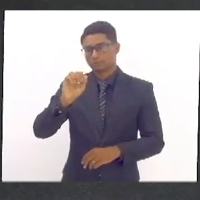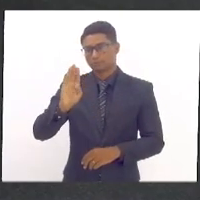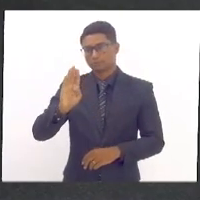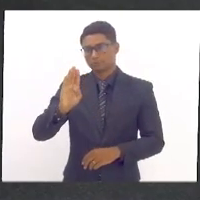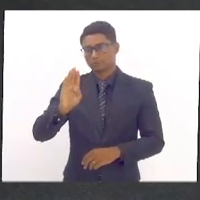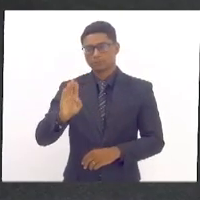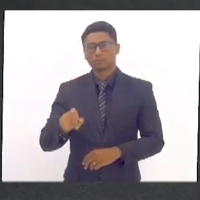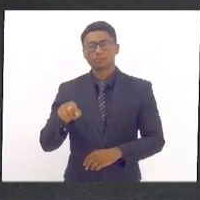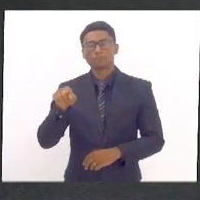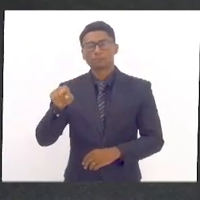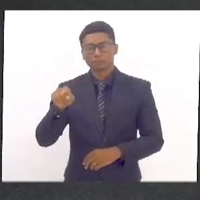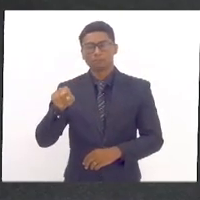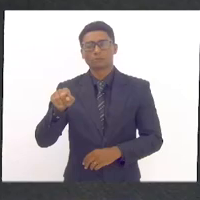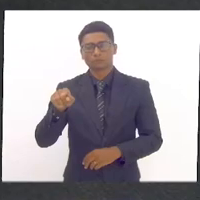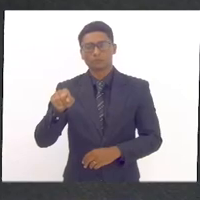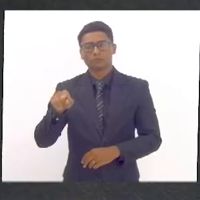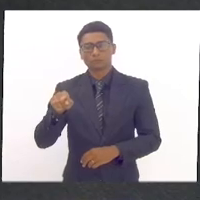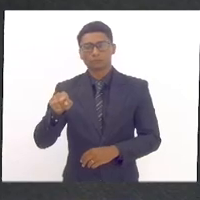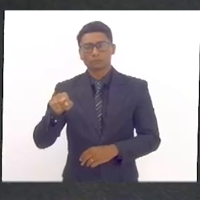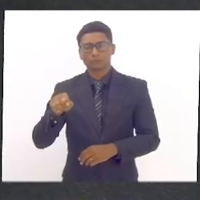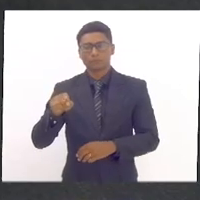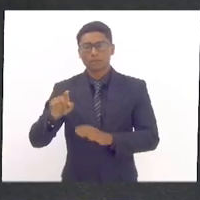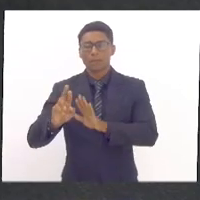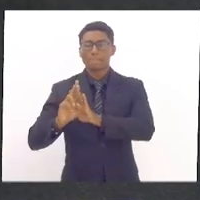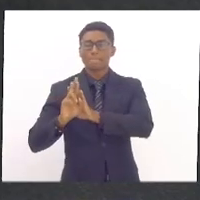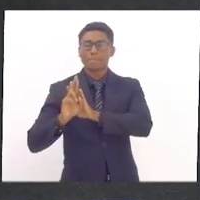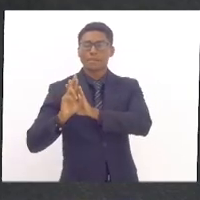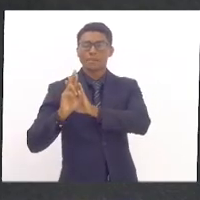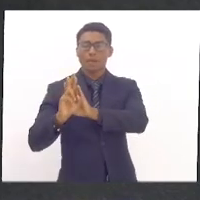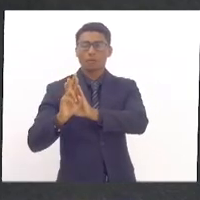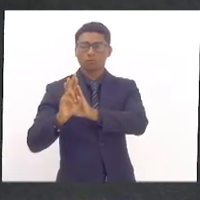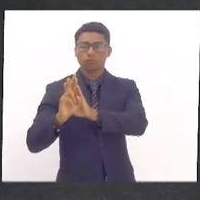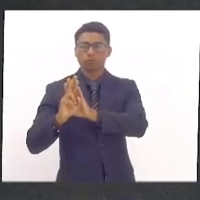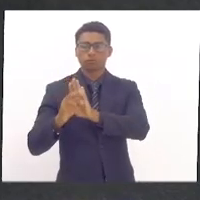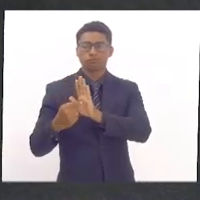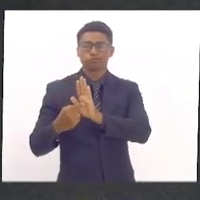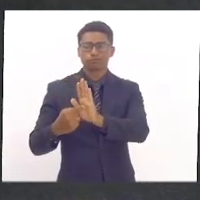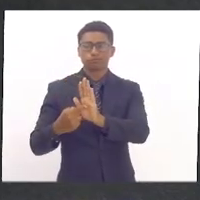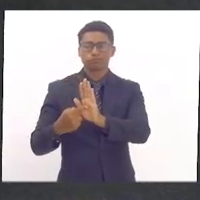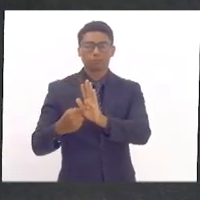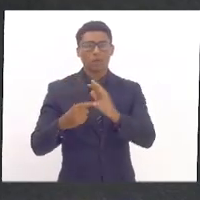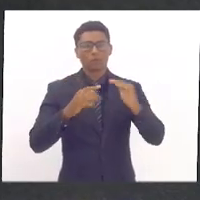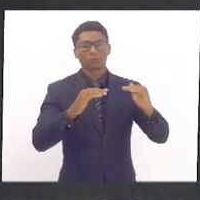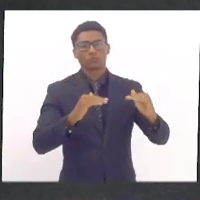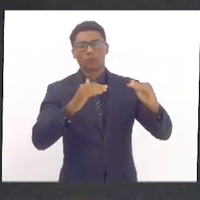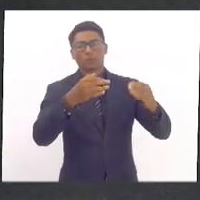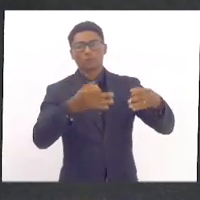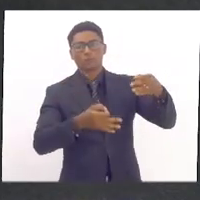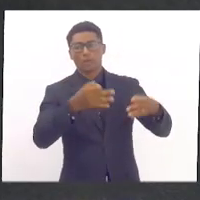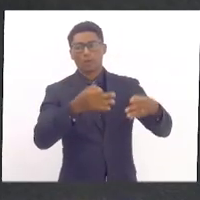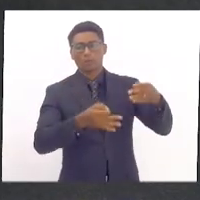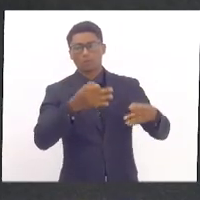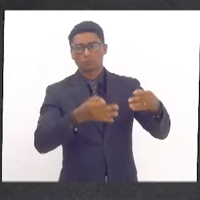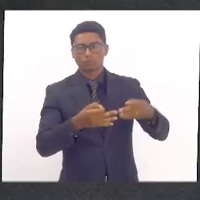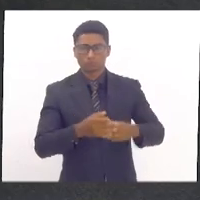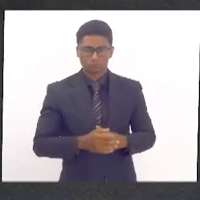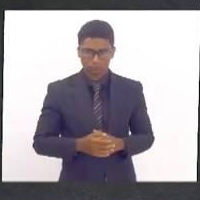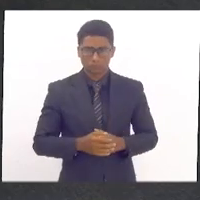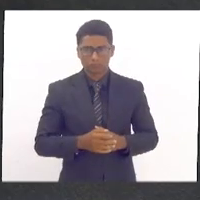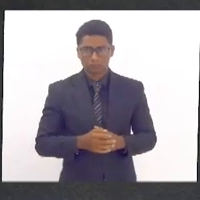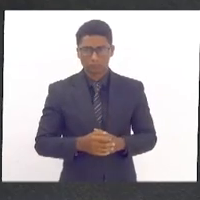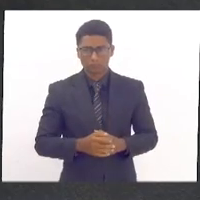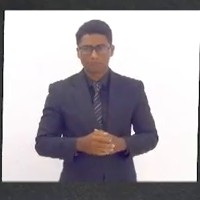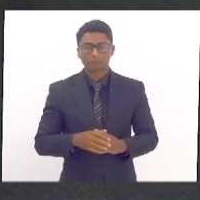fez uma representação de inconstitucionalidade no Supremo Tribunal Federal. Foi